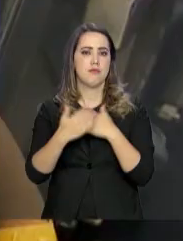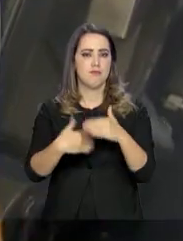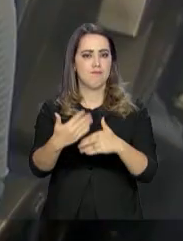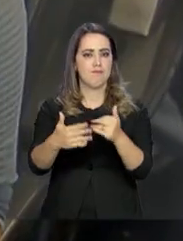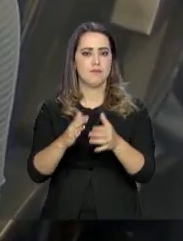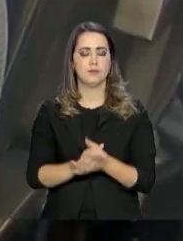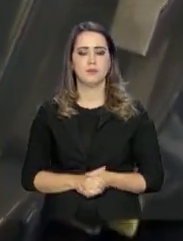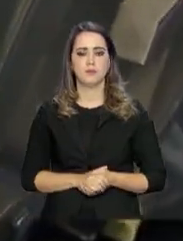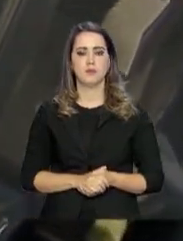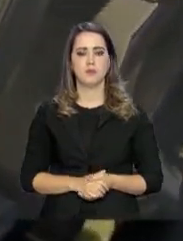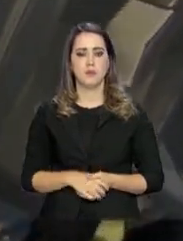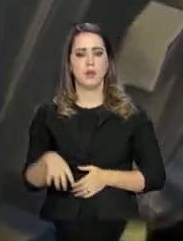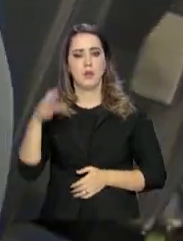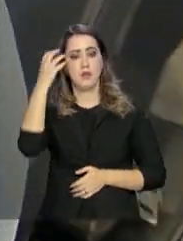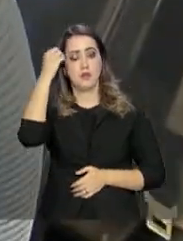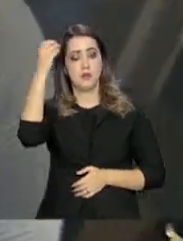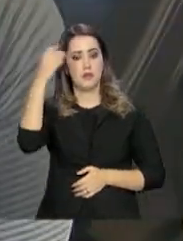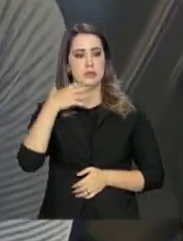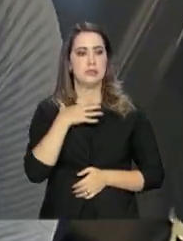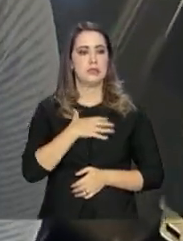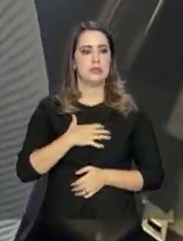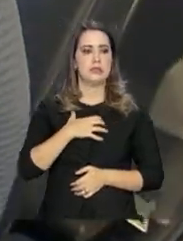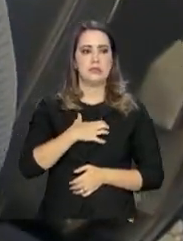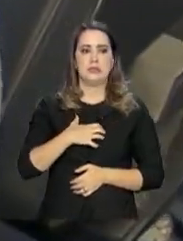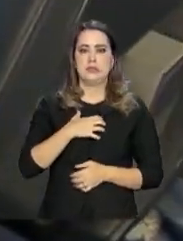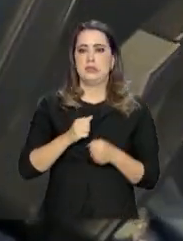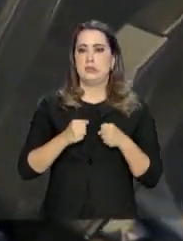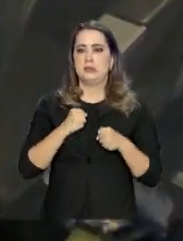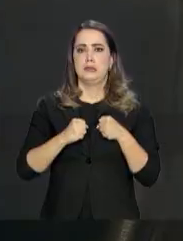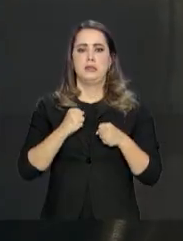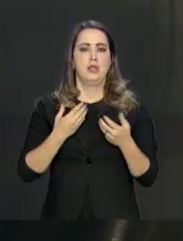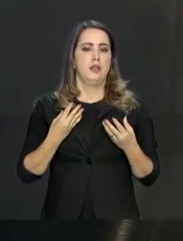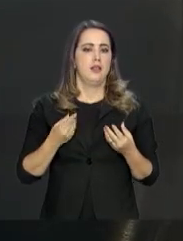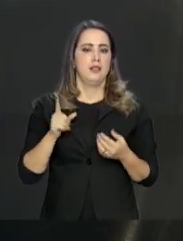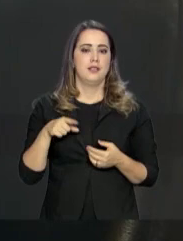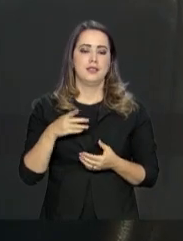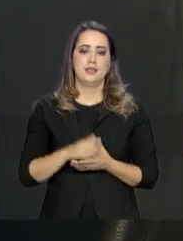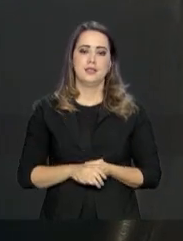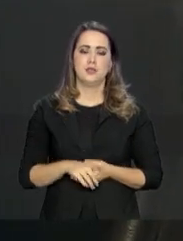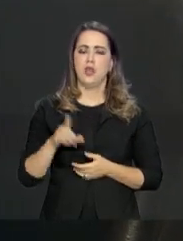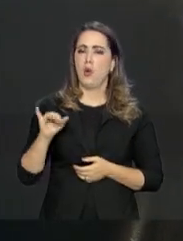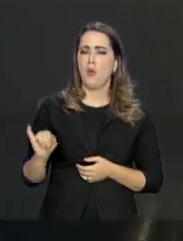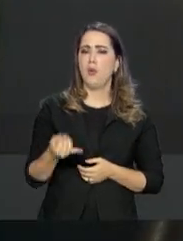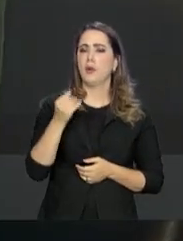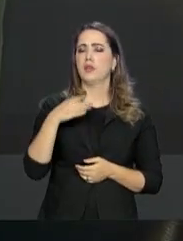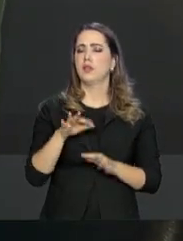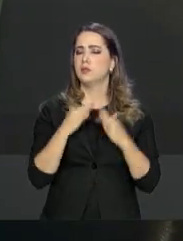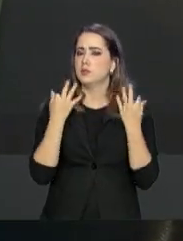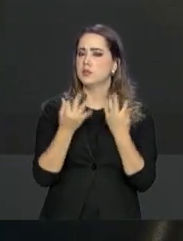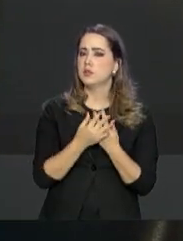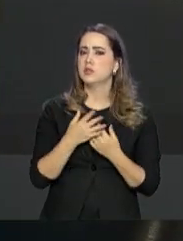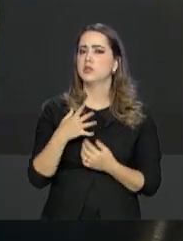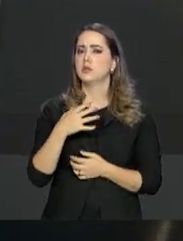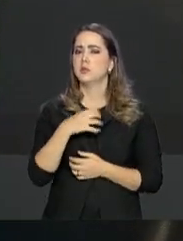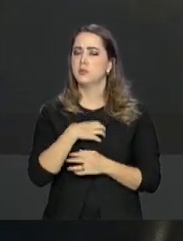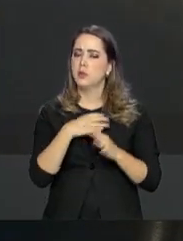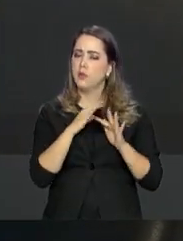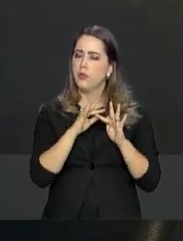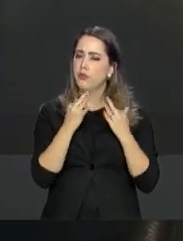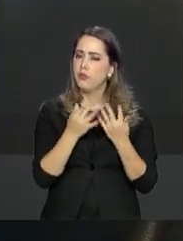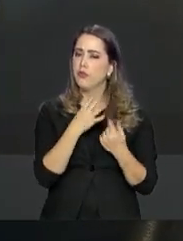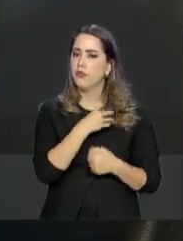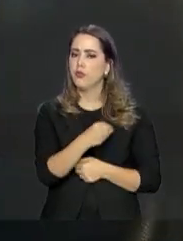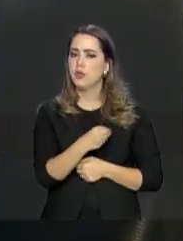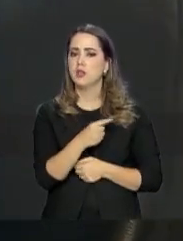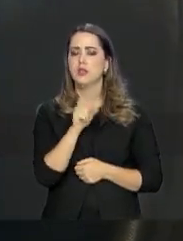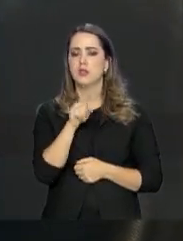Brasil. Durante a viagem, a ansiedade era evidente. Nova oportunidade para minha família, para meus filhos,